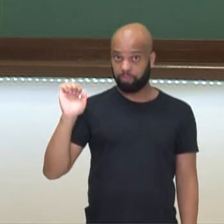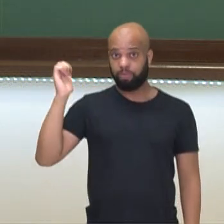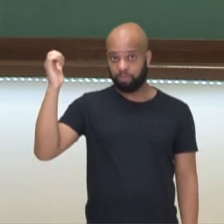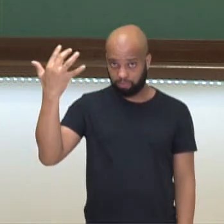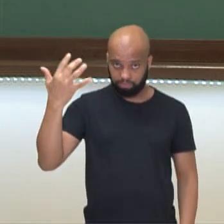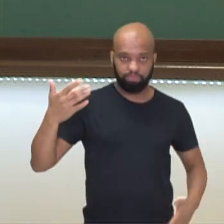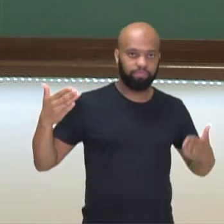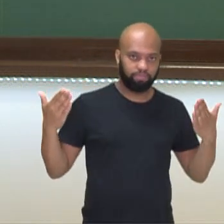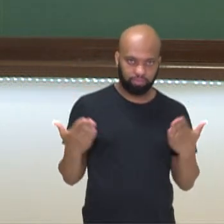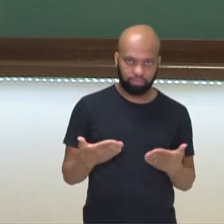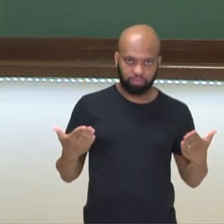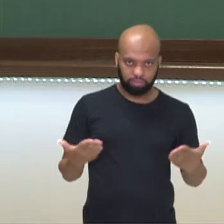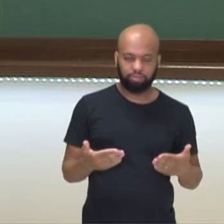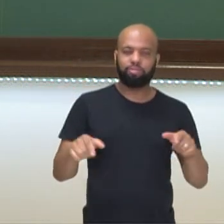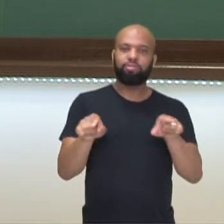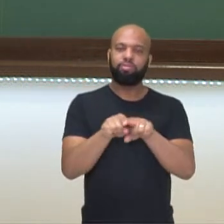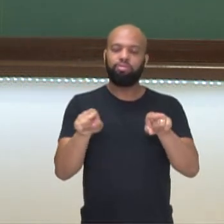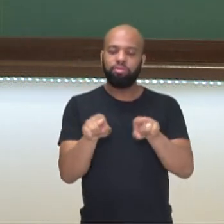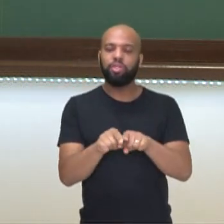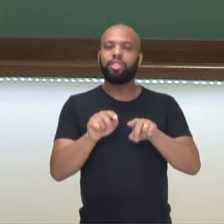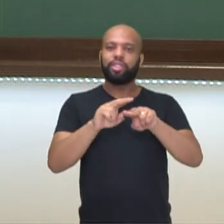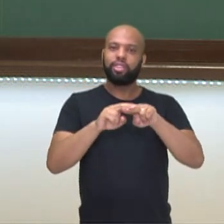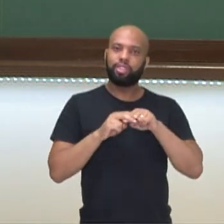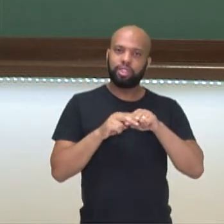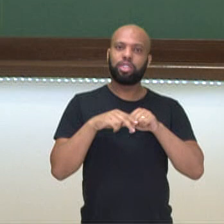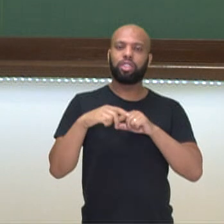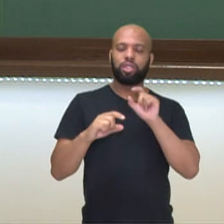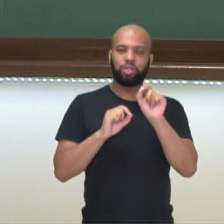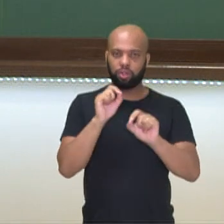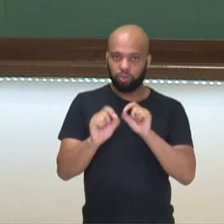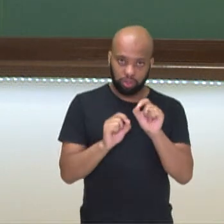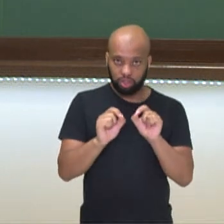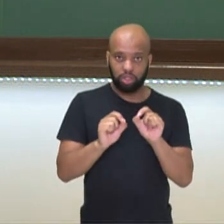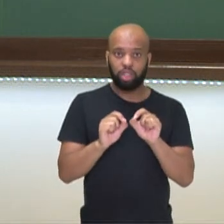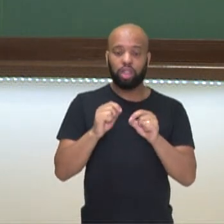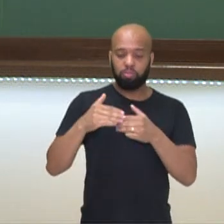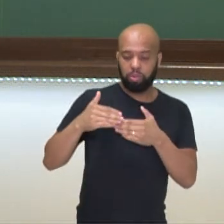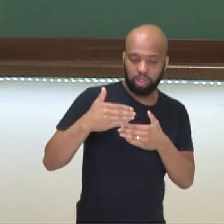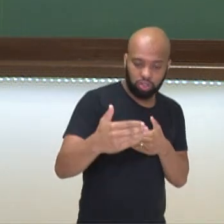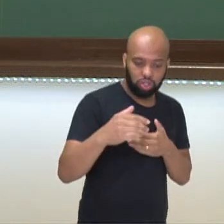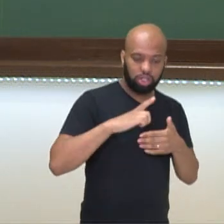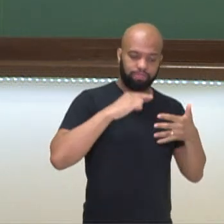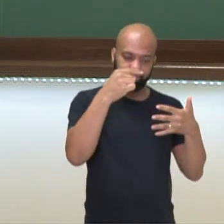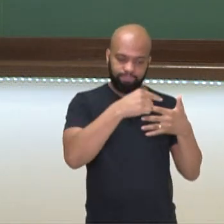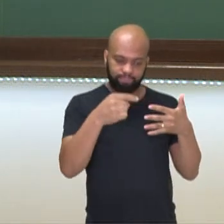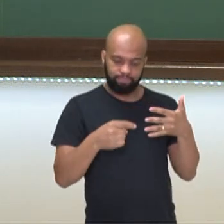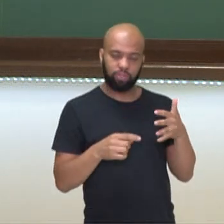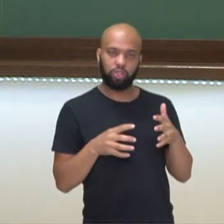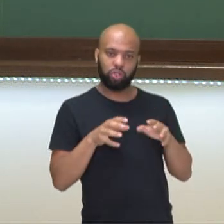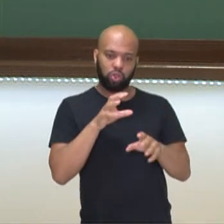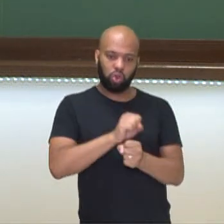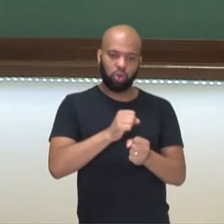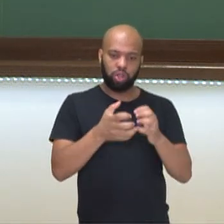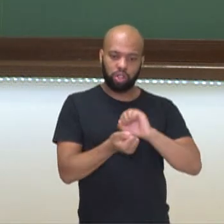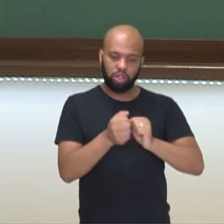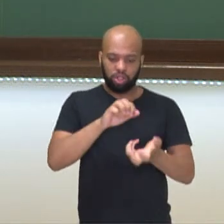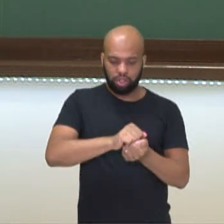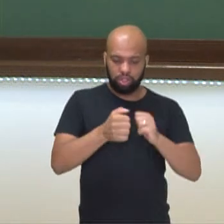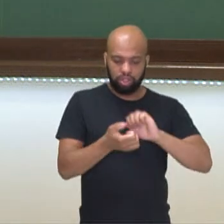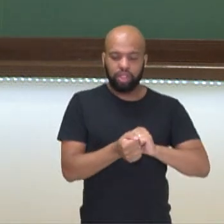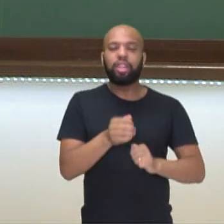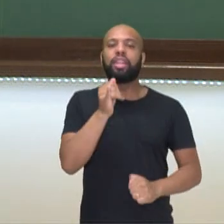ocorrido recentemente e também se dá operacionalizadamente a partir de elementos concretos, como a rede urbana,